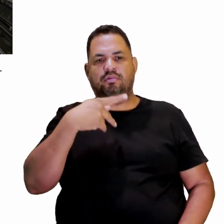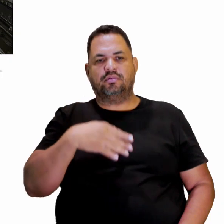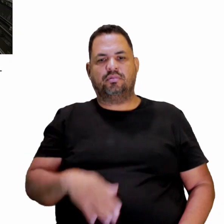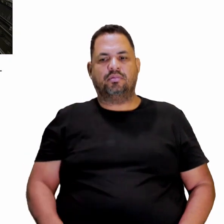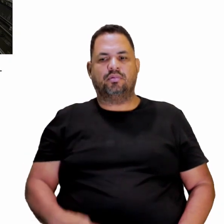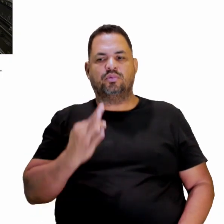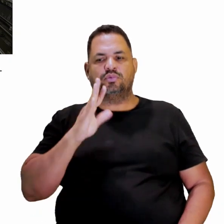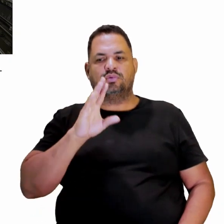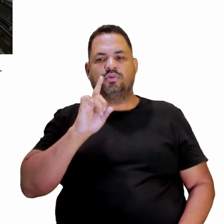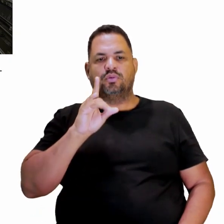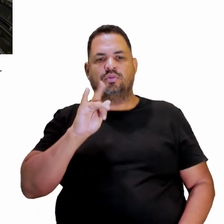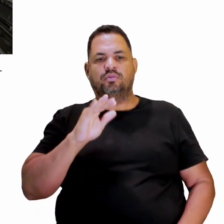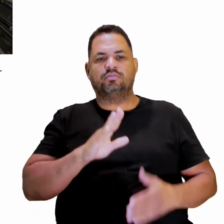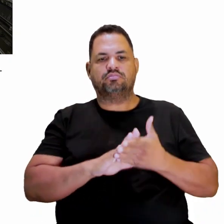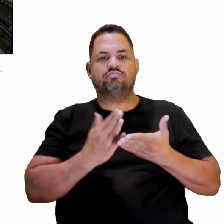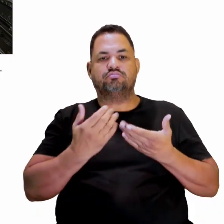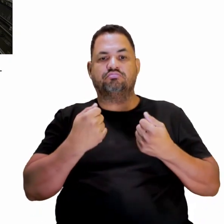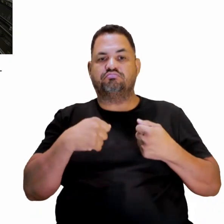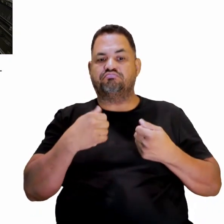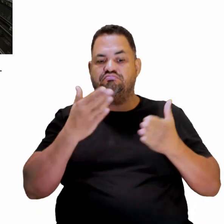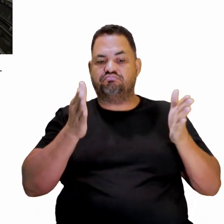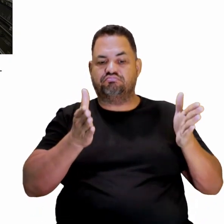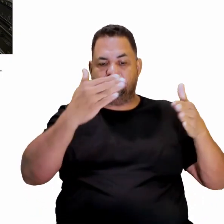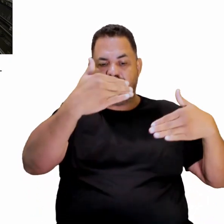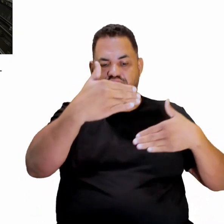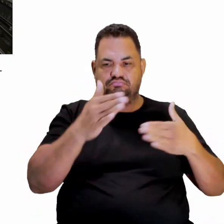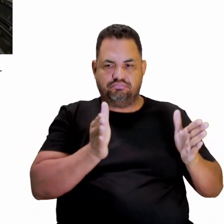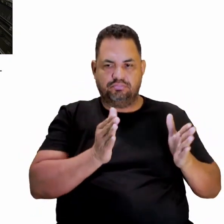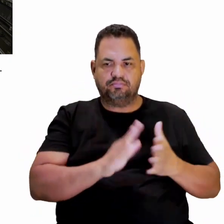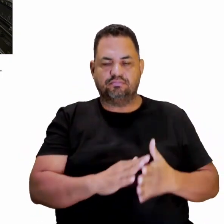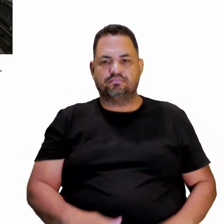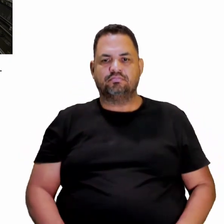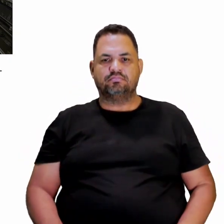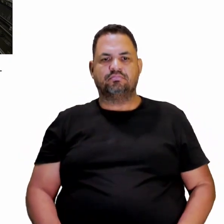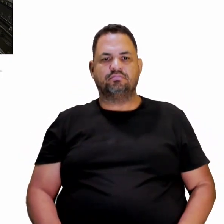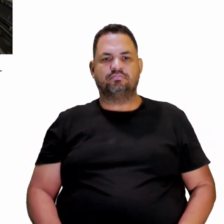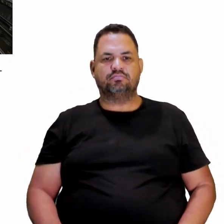aí, é suspeito da caixa que ela